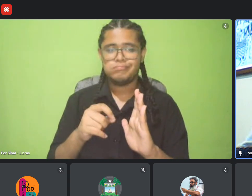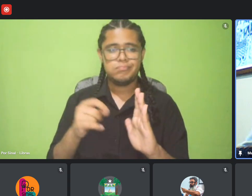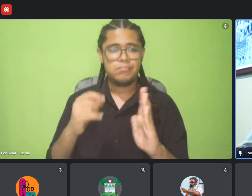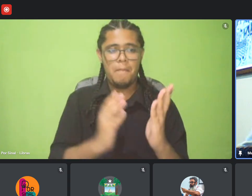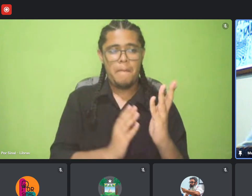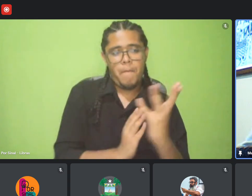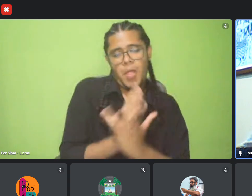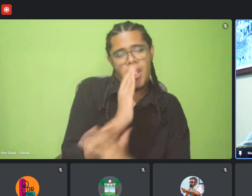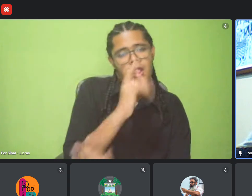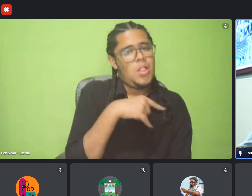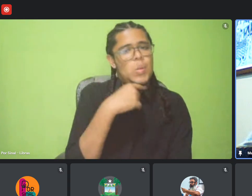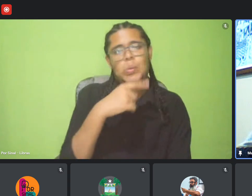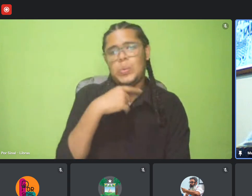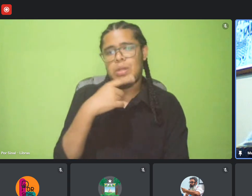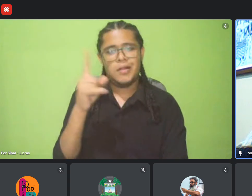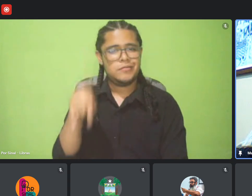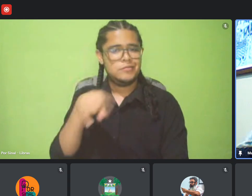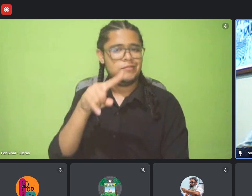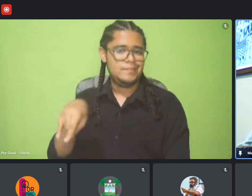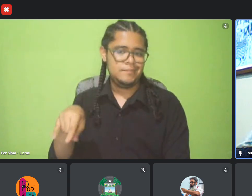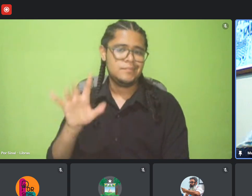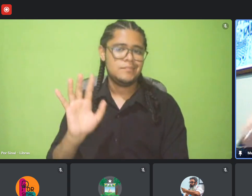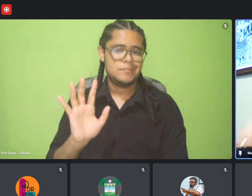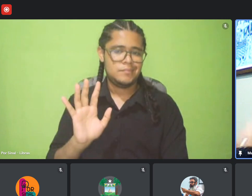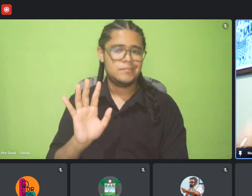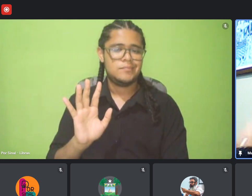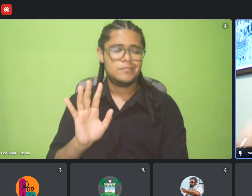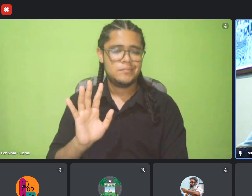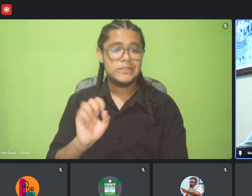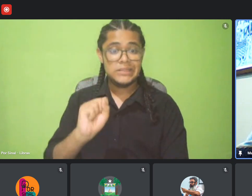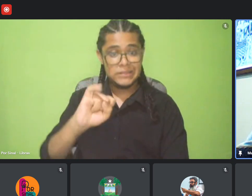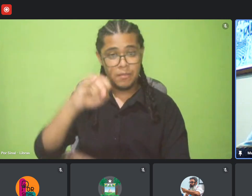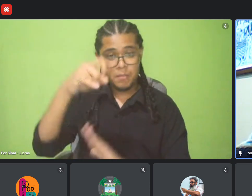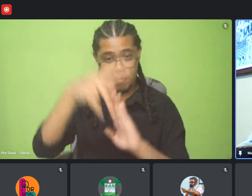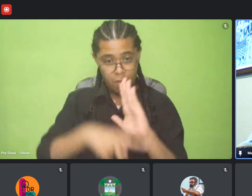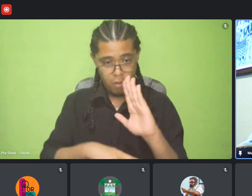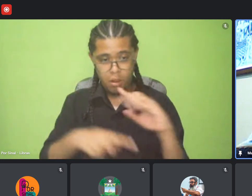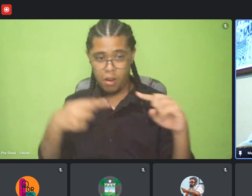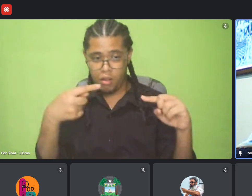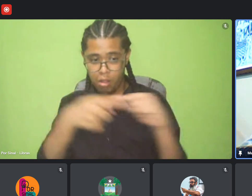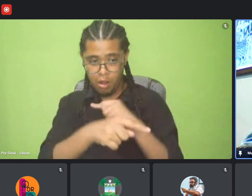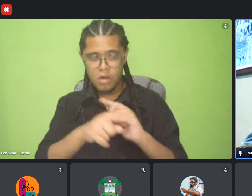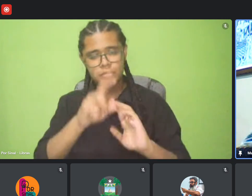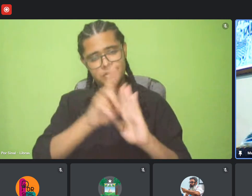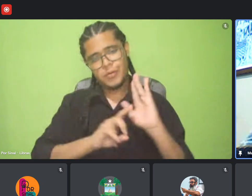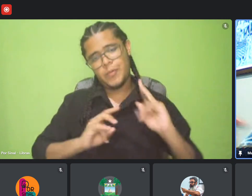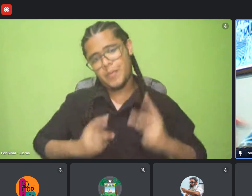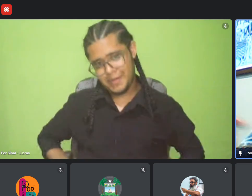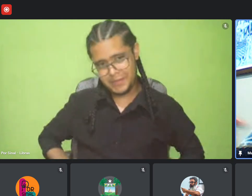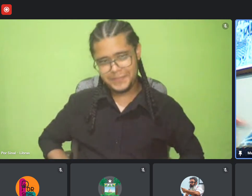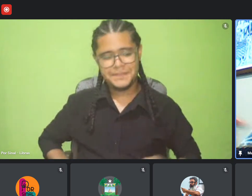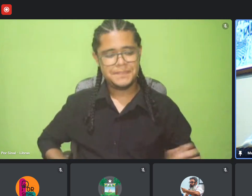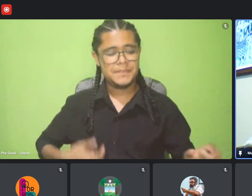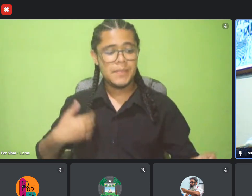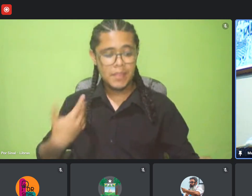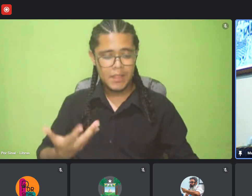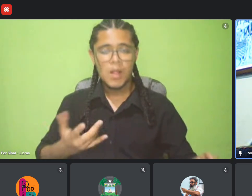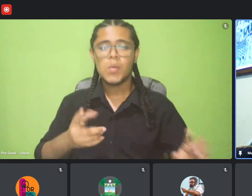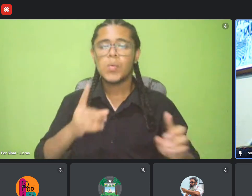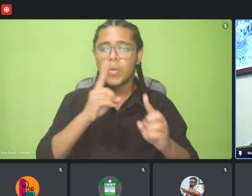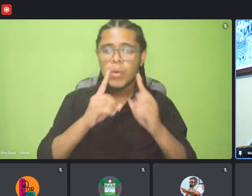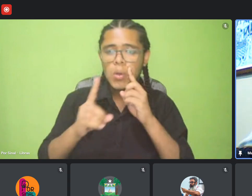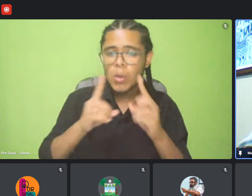Então, esse diálogo com esse segmento se faz muito importante. A